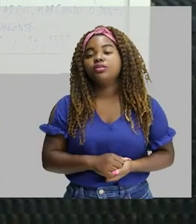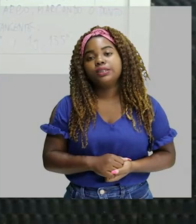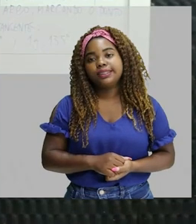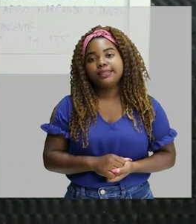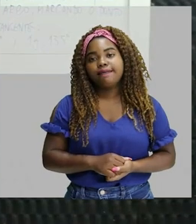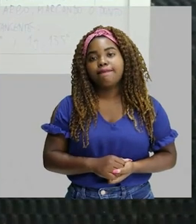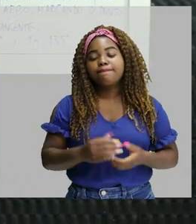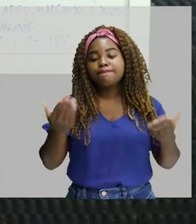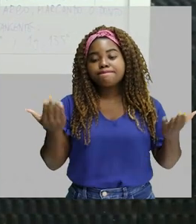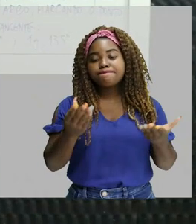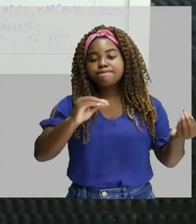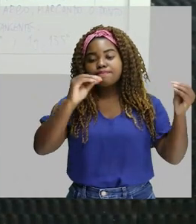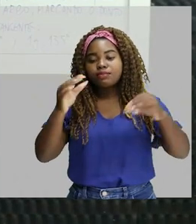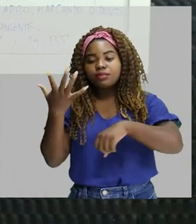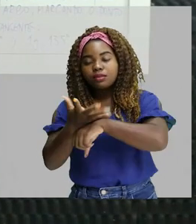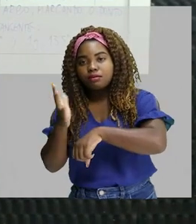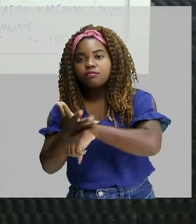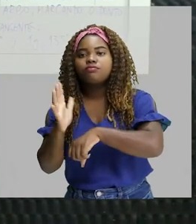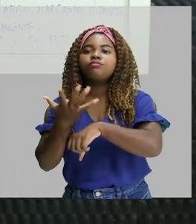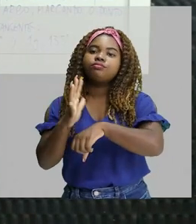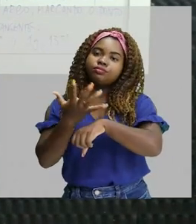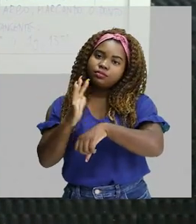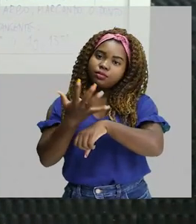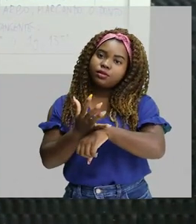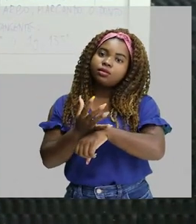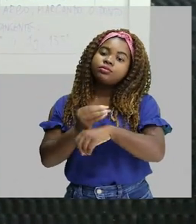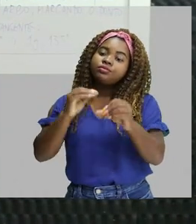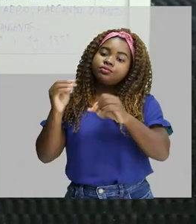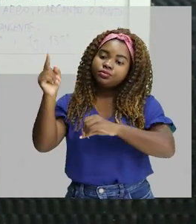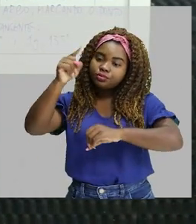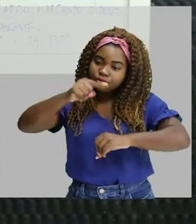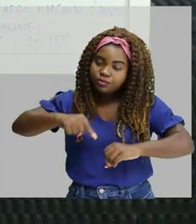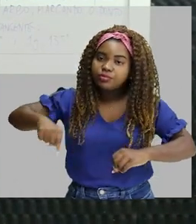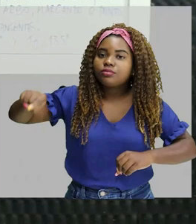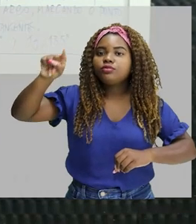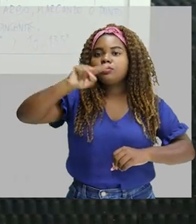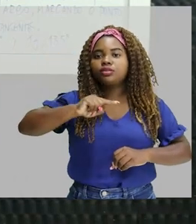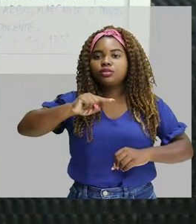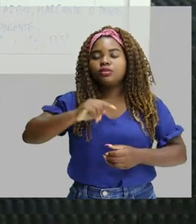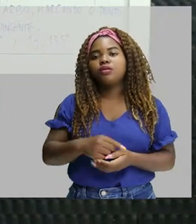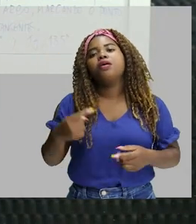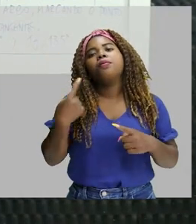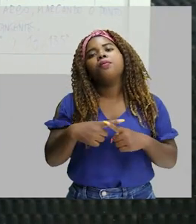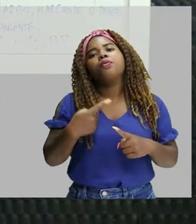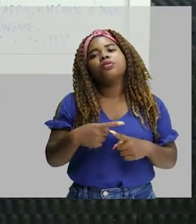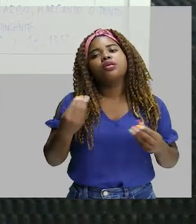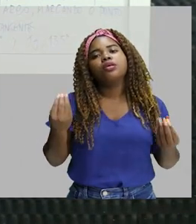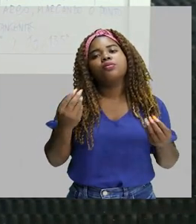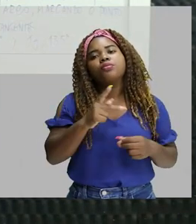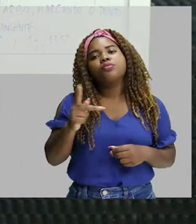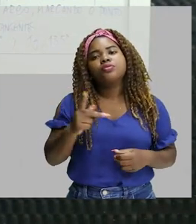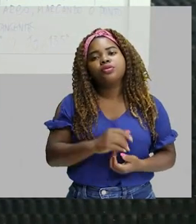agora a gente vai inserir Esse estudo aqui no ciclo trigonométrico professor por que que se fez essa transição